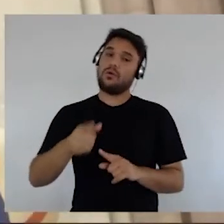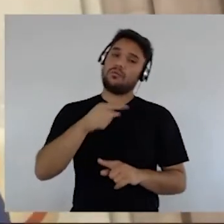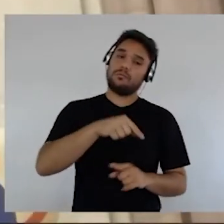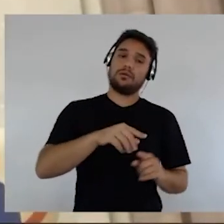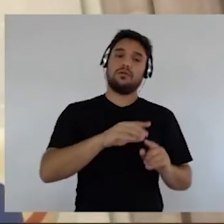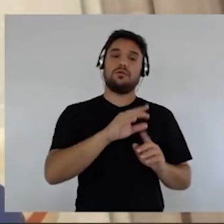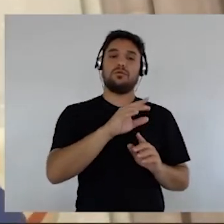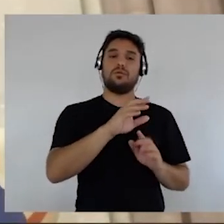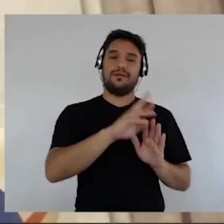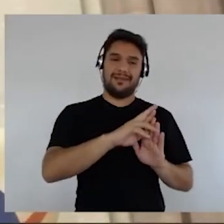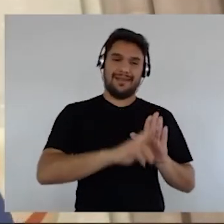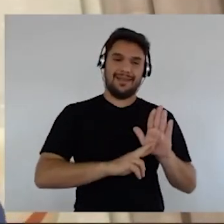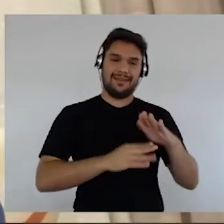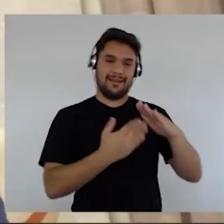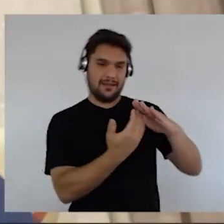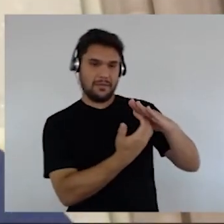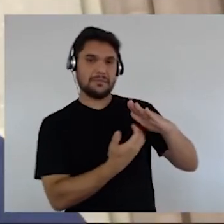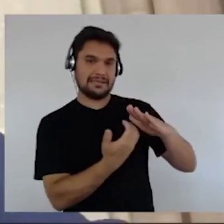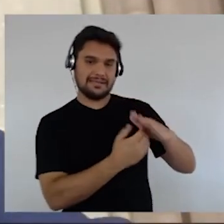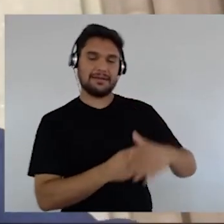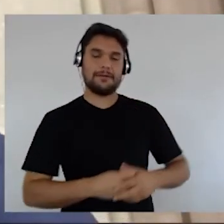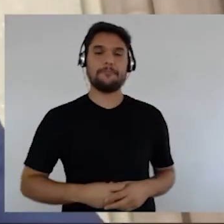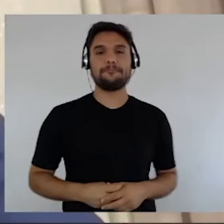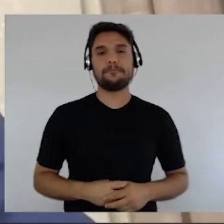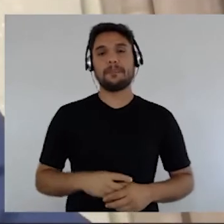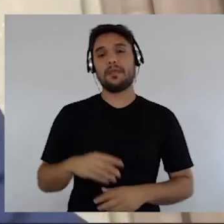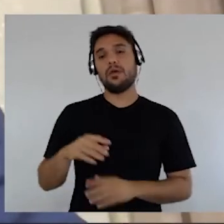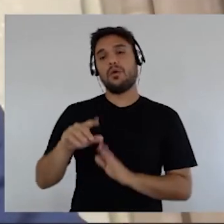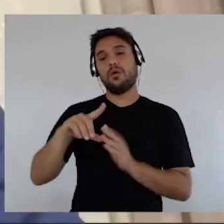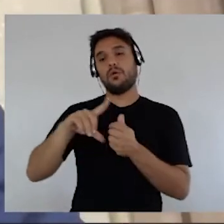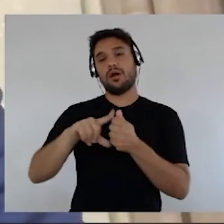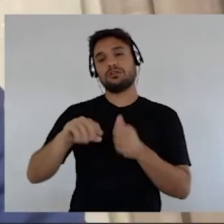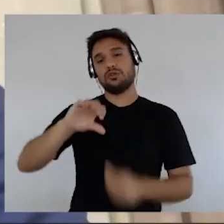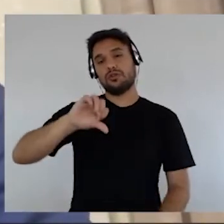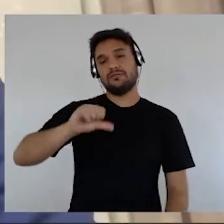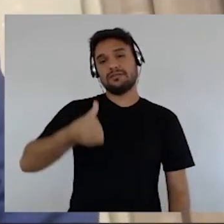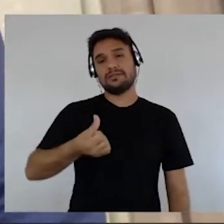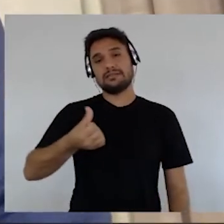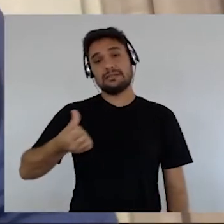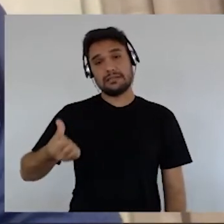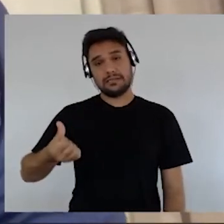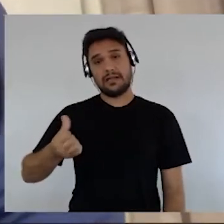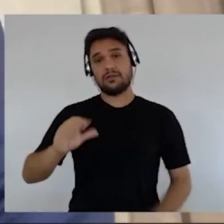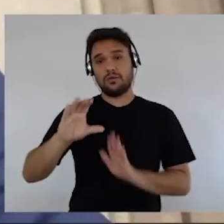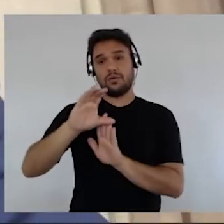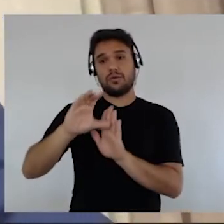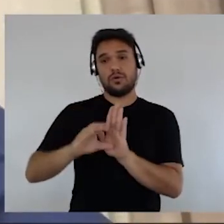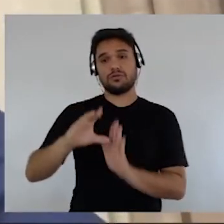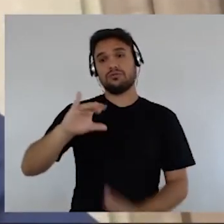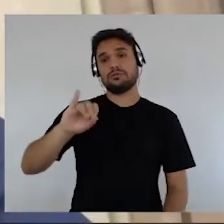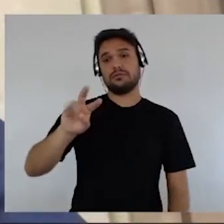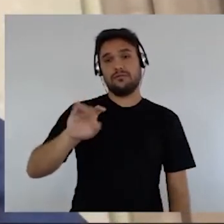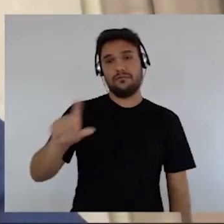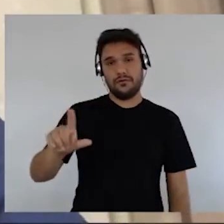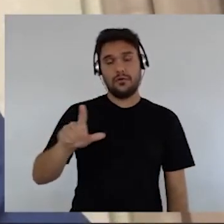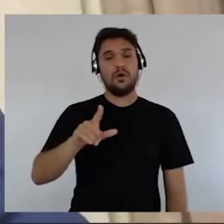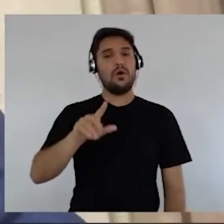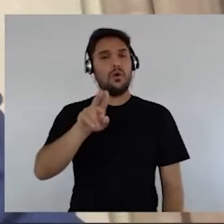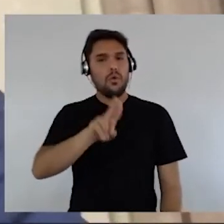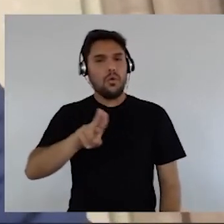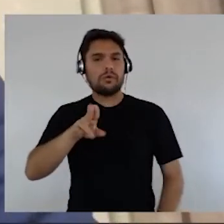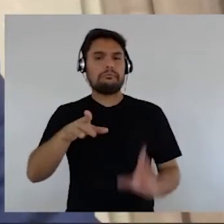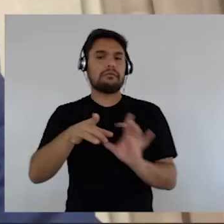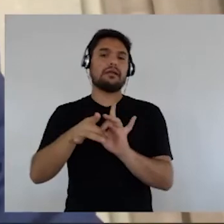regime empresarial. O artigo 966 do Código Civil usa um conceito